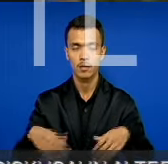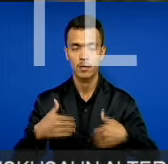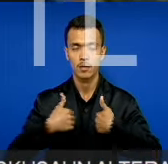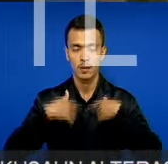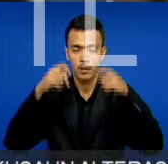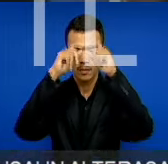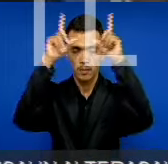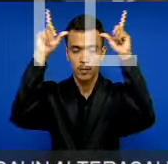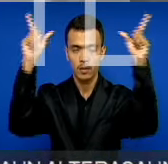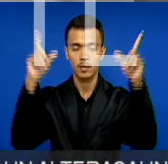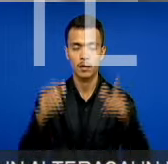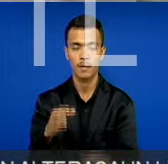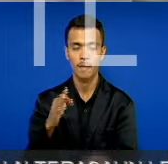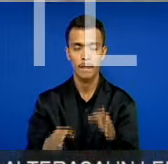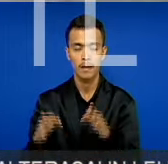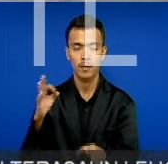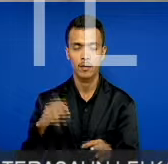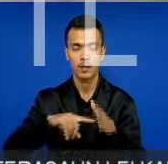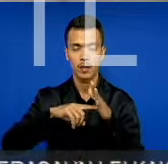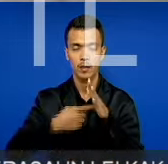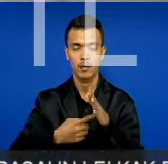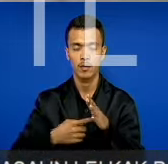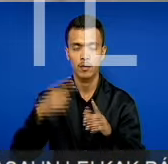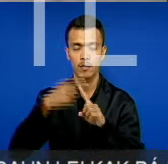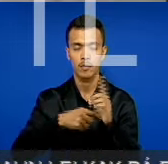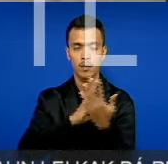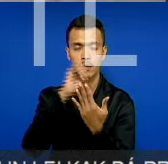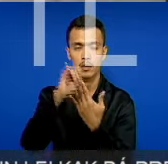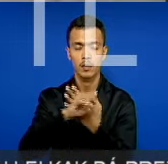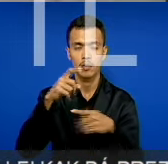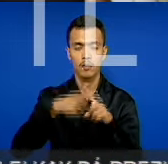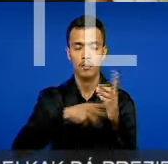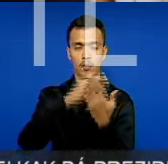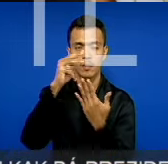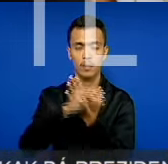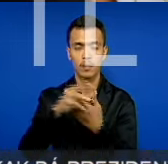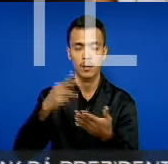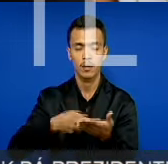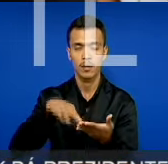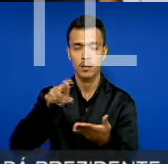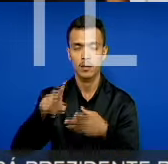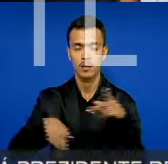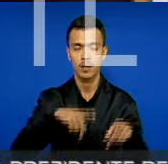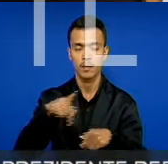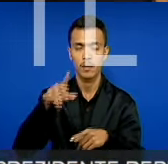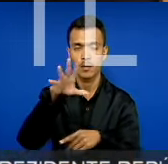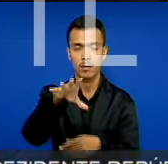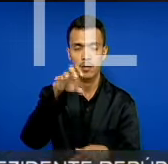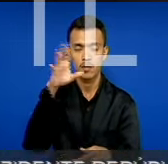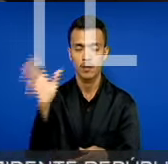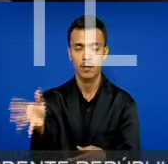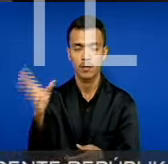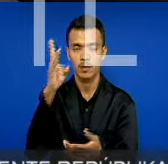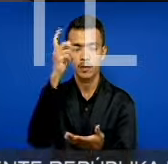Timor-Leste. Entretanto, hahu início fulan janeiro to março tinane, resista ema rihung lima nulu resinen